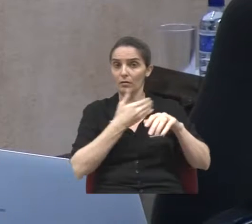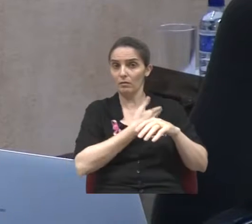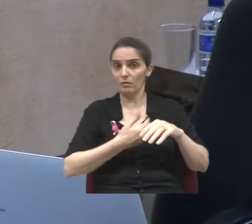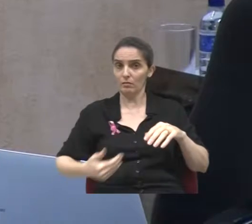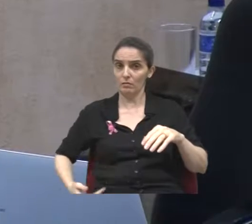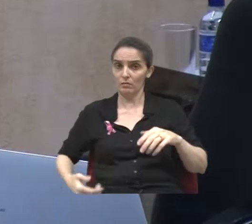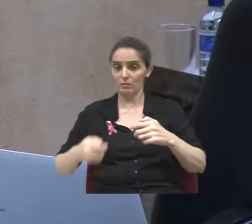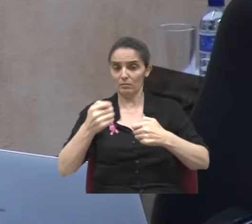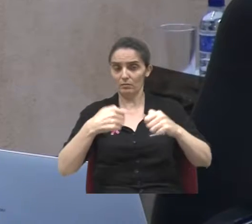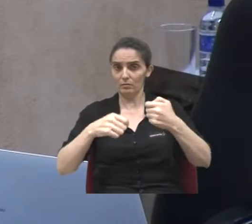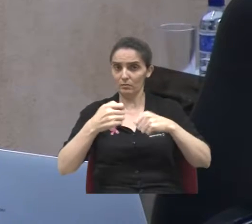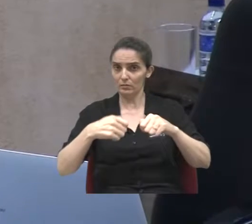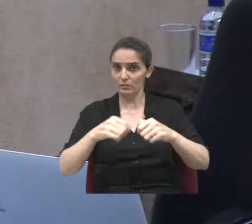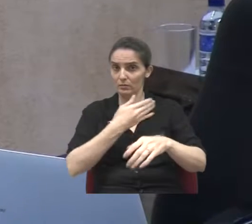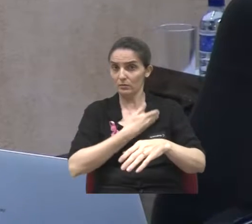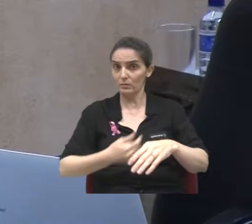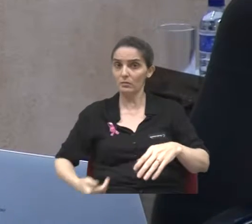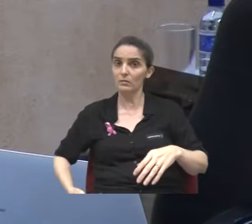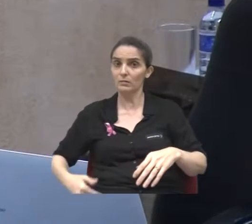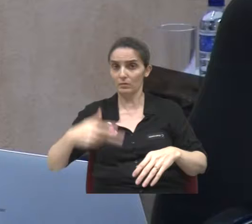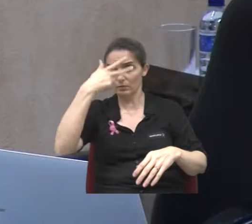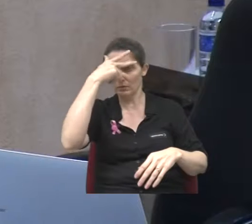indireta,